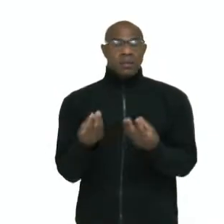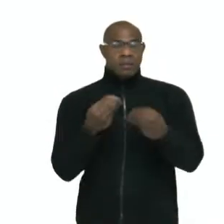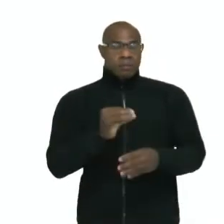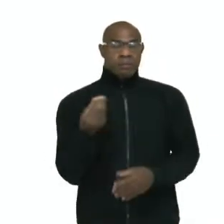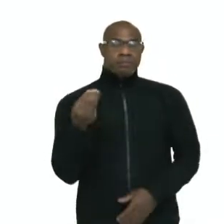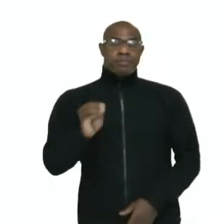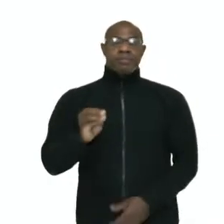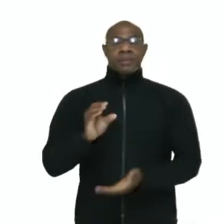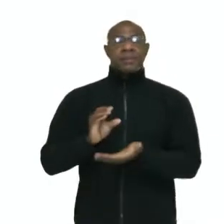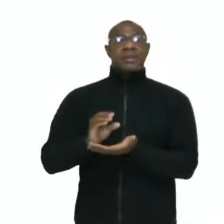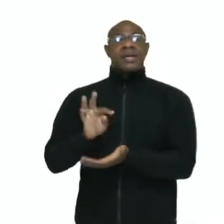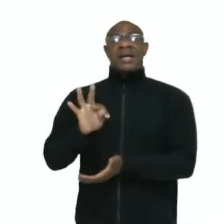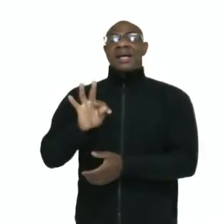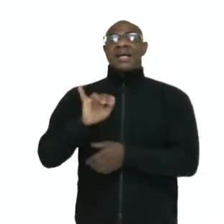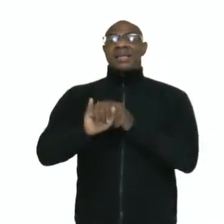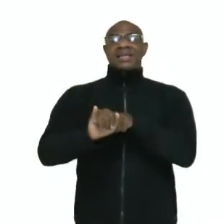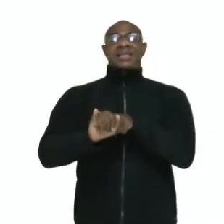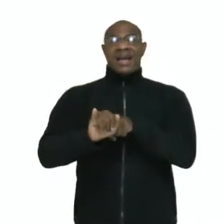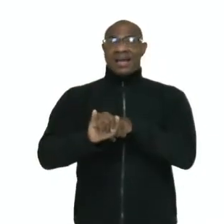de